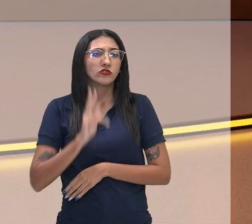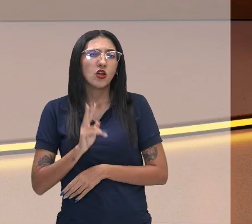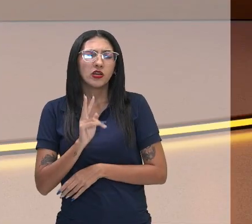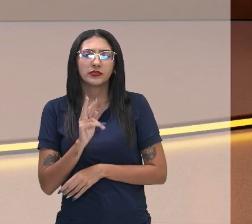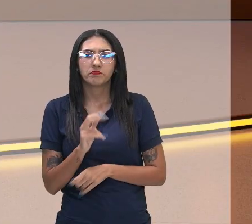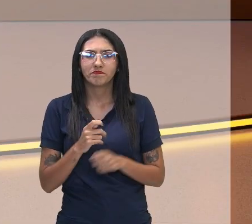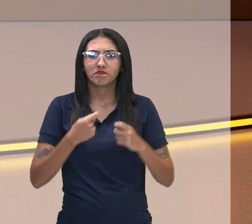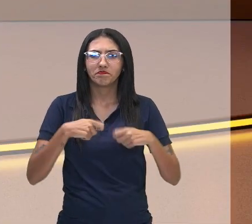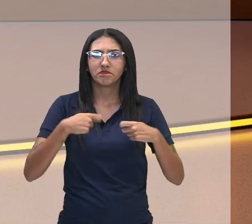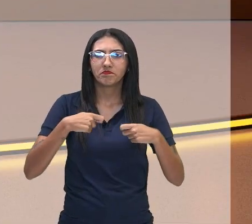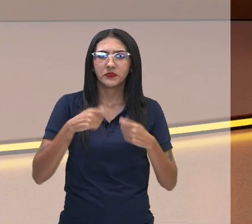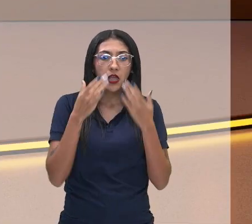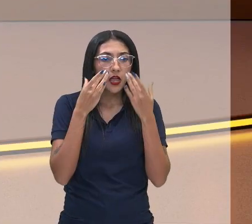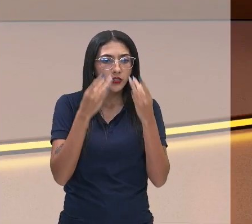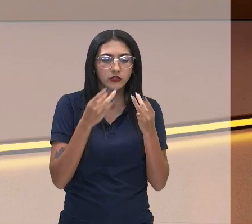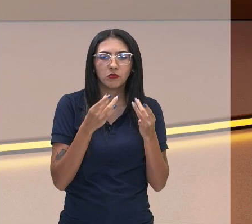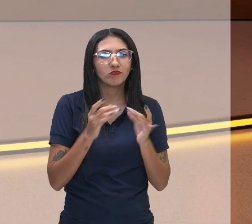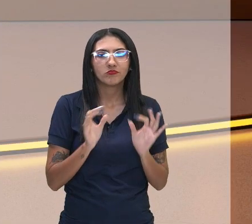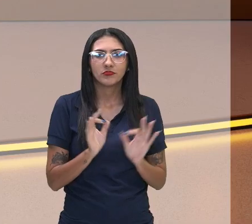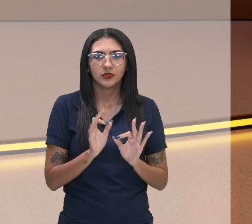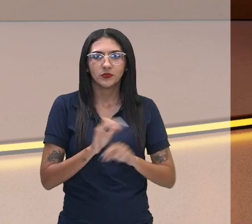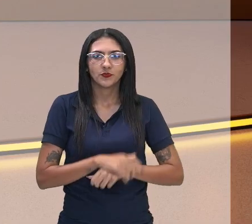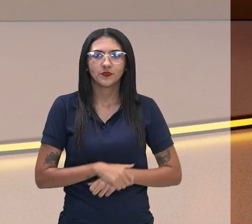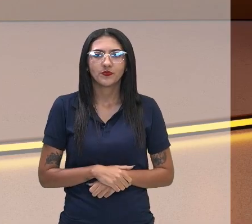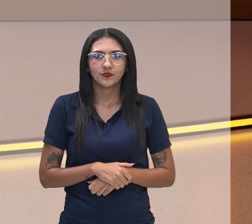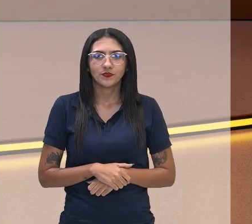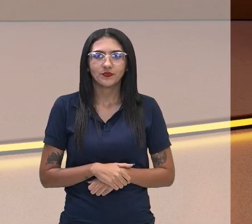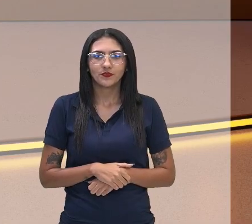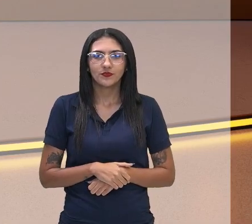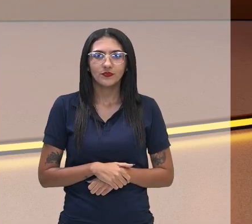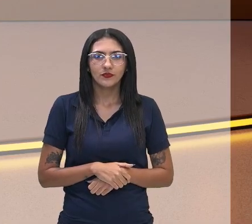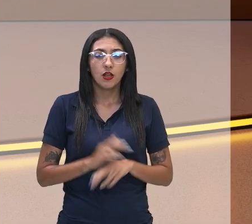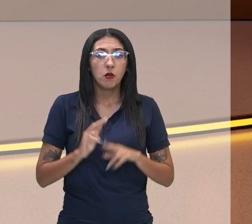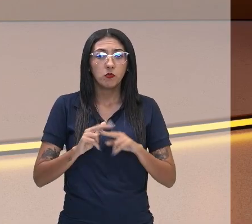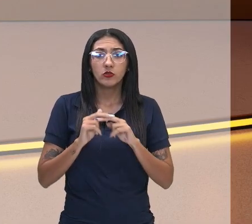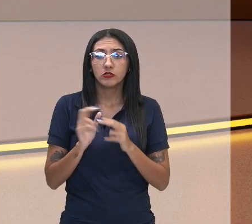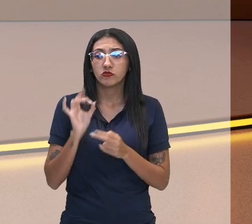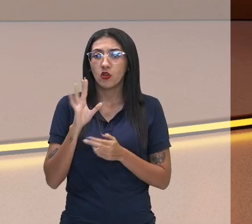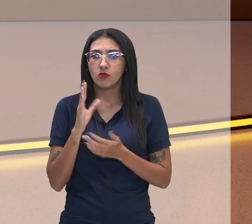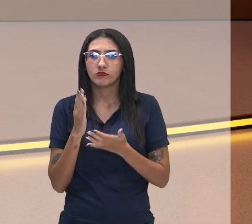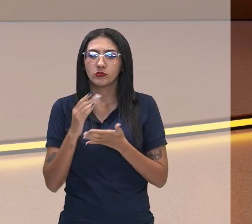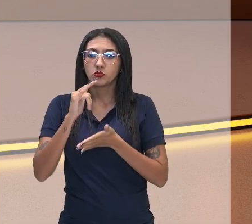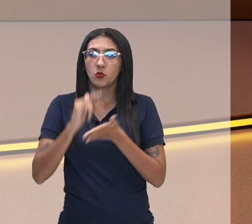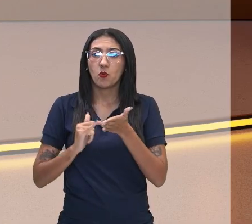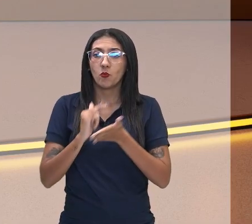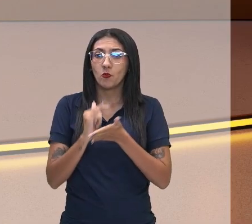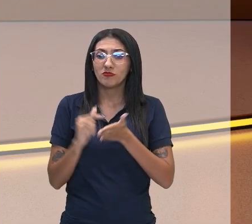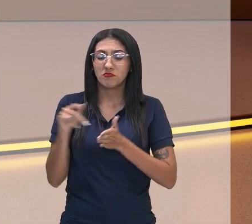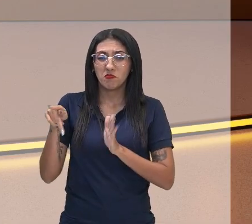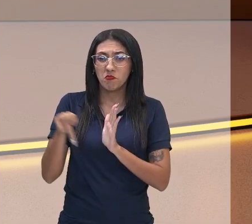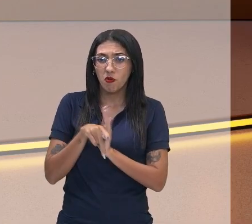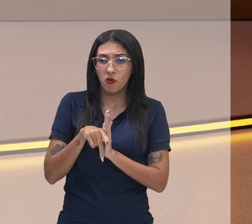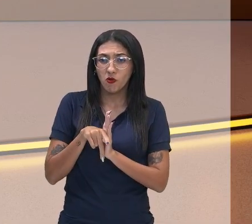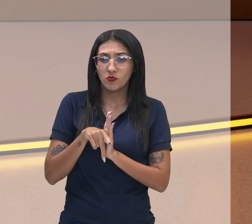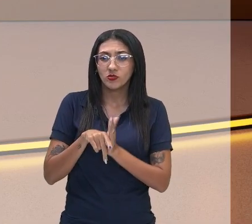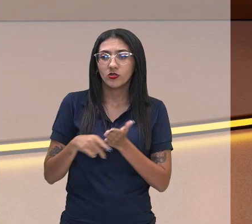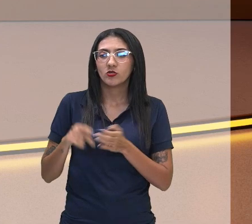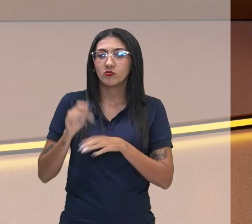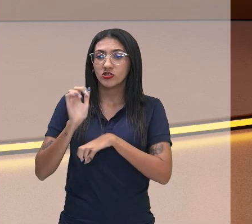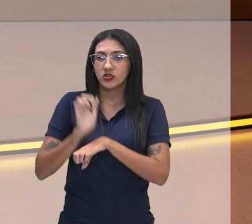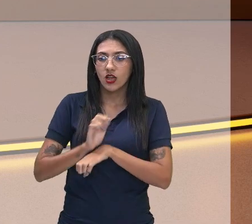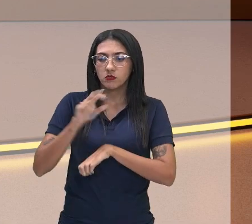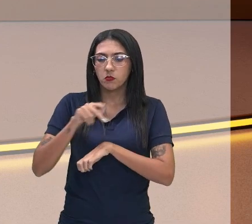necessitavam, né, de uma atenção. Então, por muito tempo, somente os documentos oficiais eram considerados